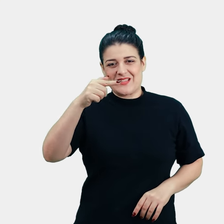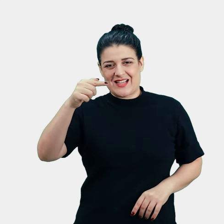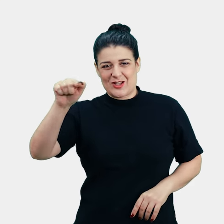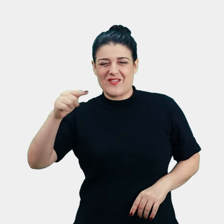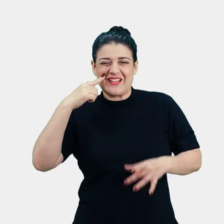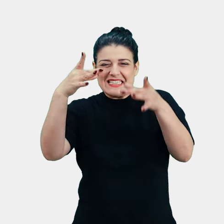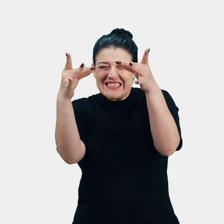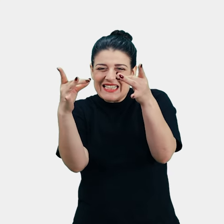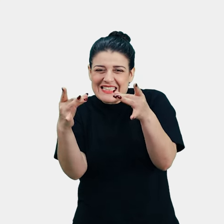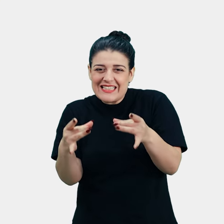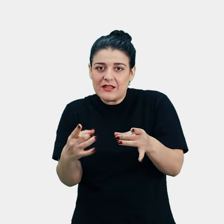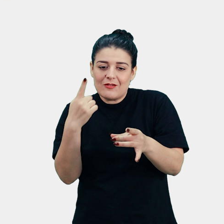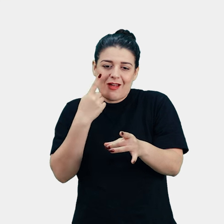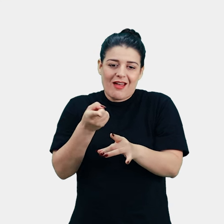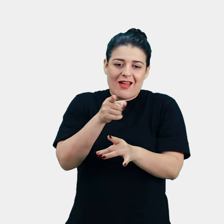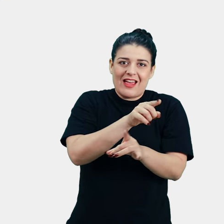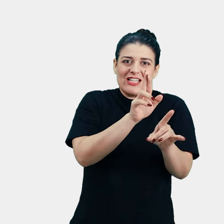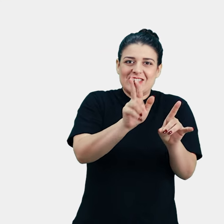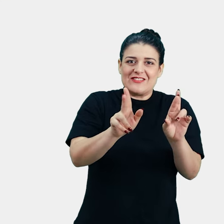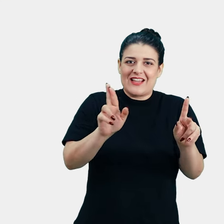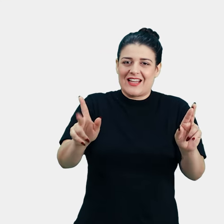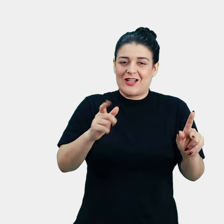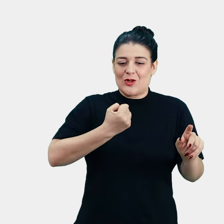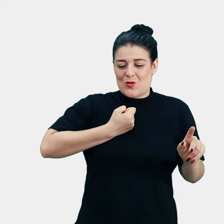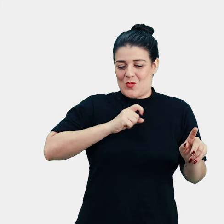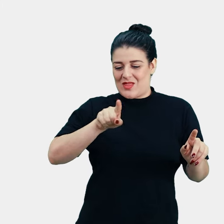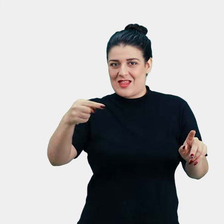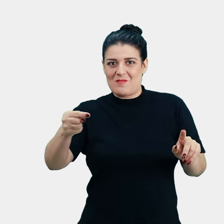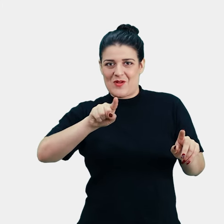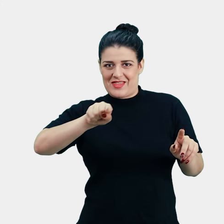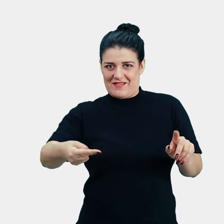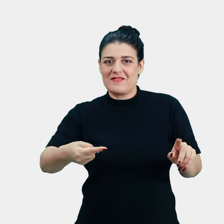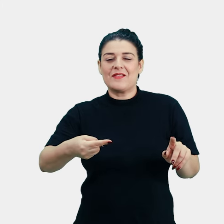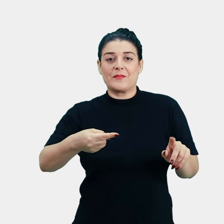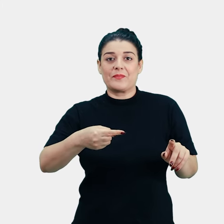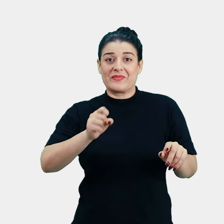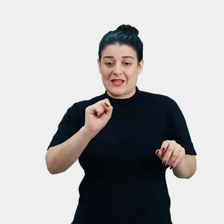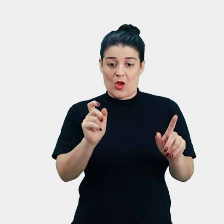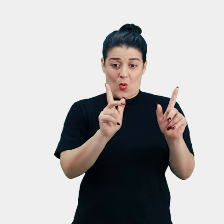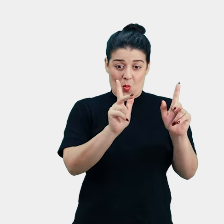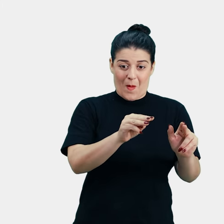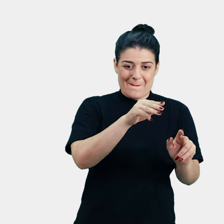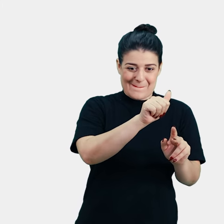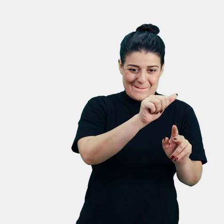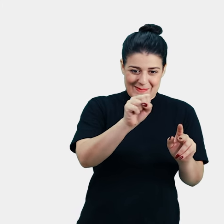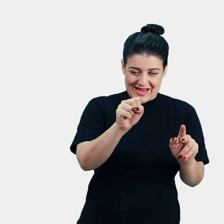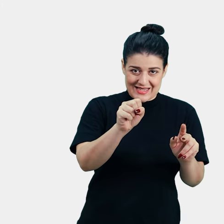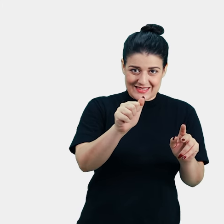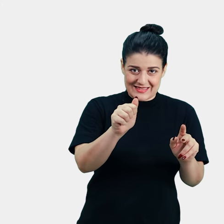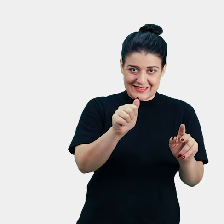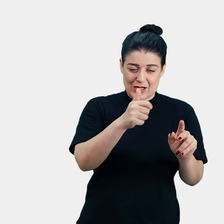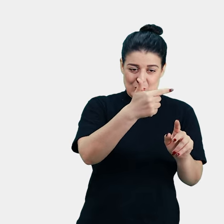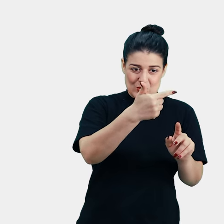249.1479. Então, olha a diferença dos números após a vírgula. Então, mesmo tendo a mesma massa,